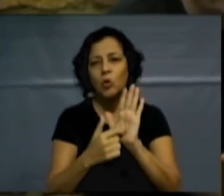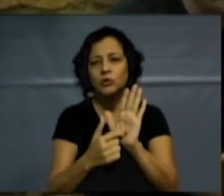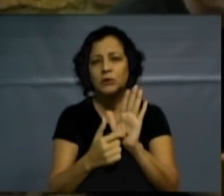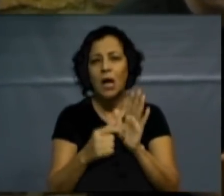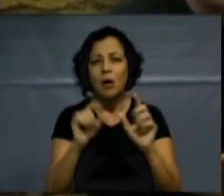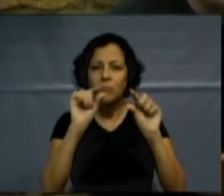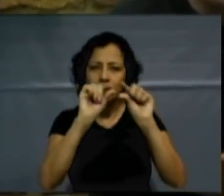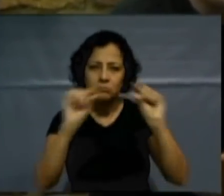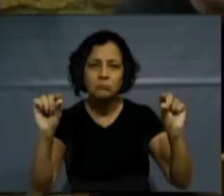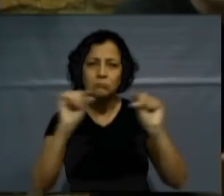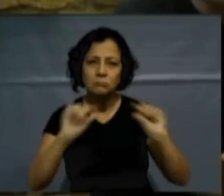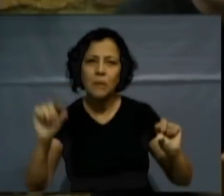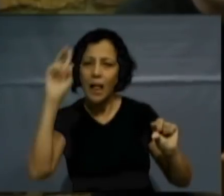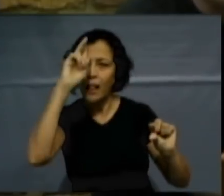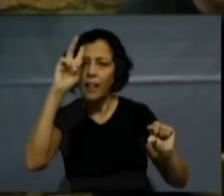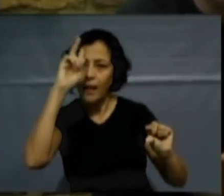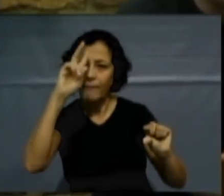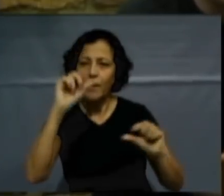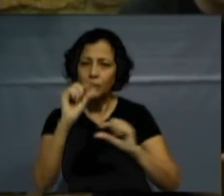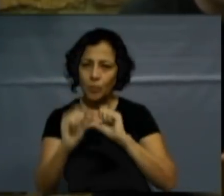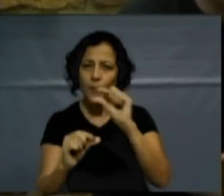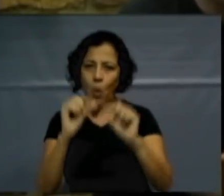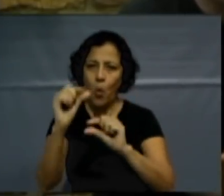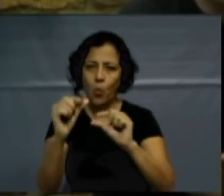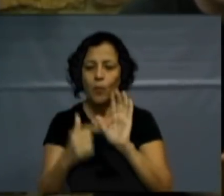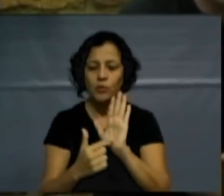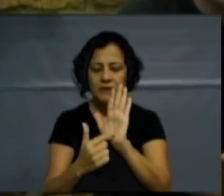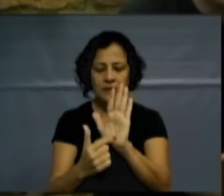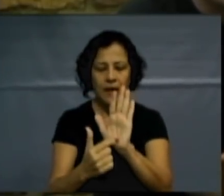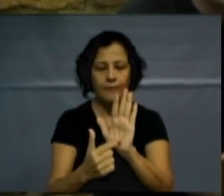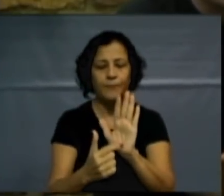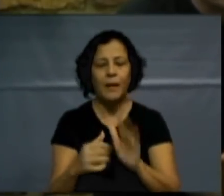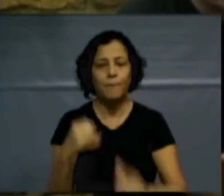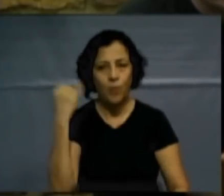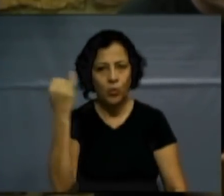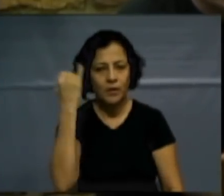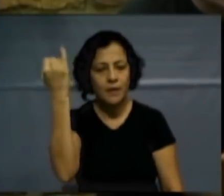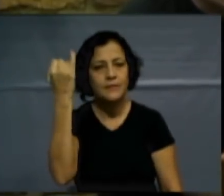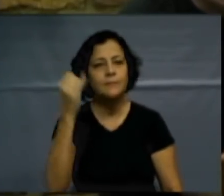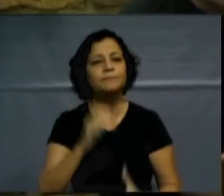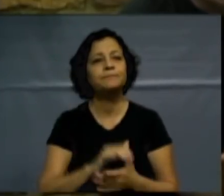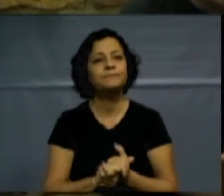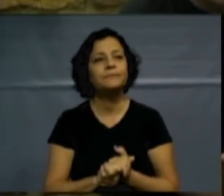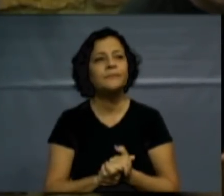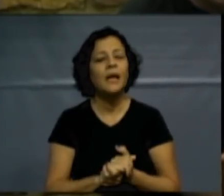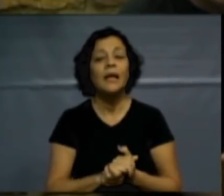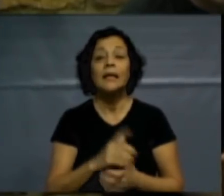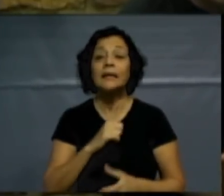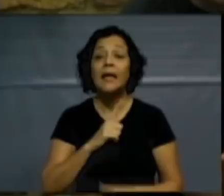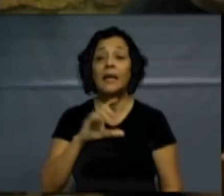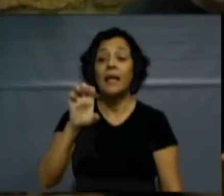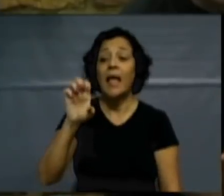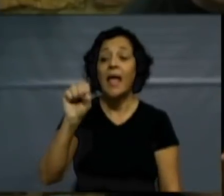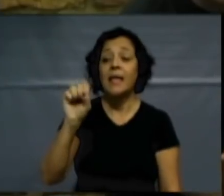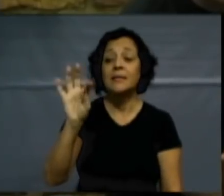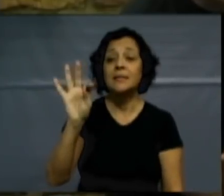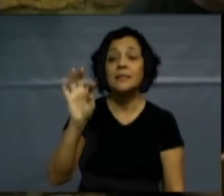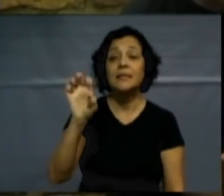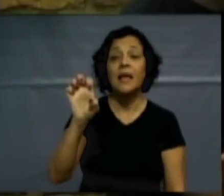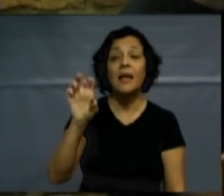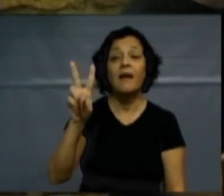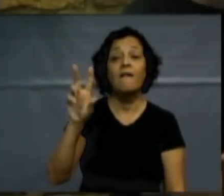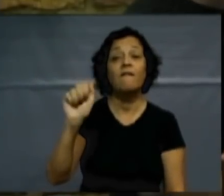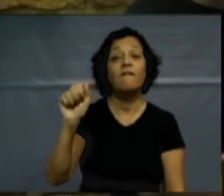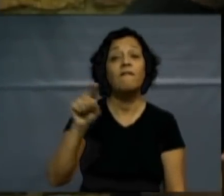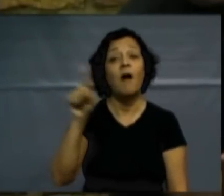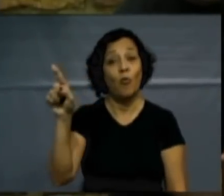mas sim de ir recordando e aos poucos ir colocando. Nós temos o nosso querido Estevão, que